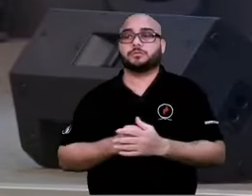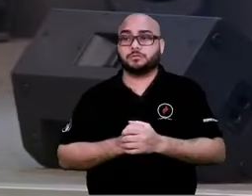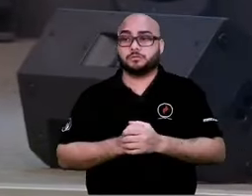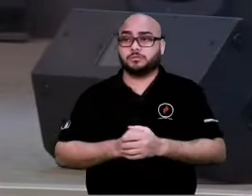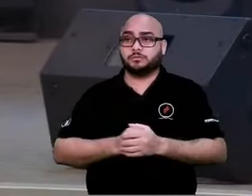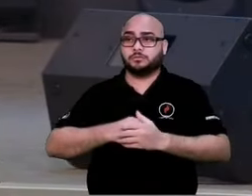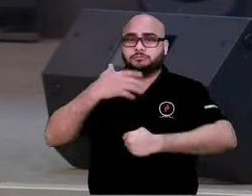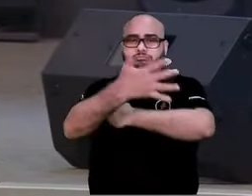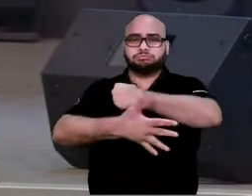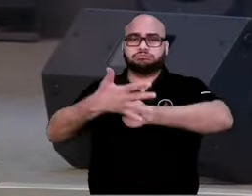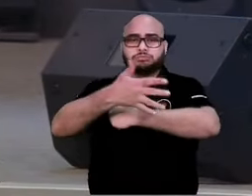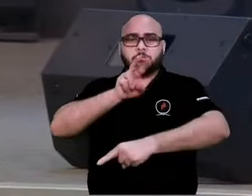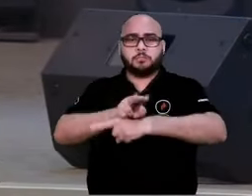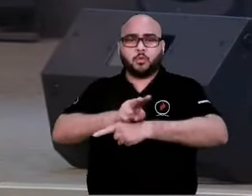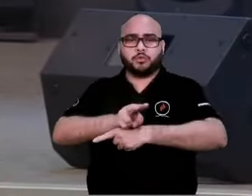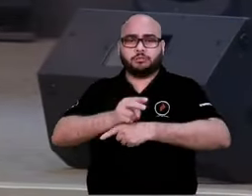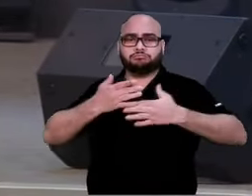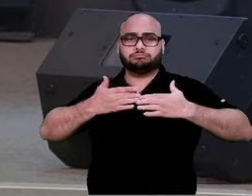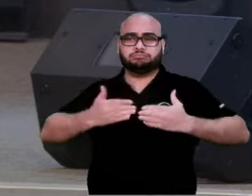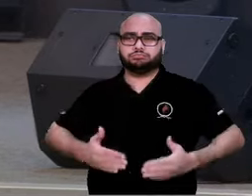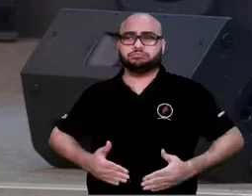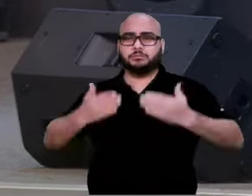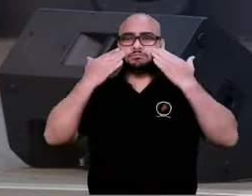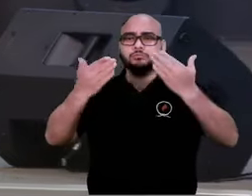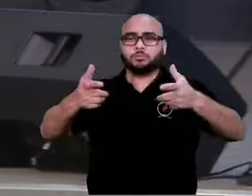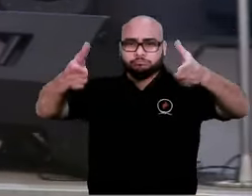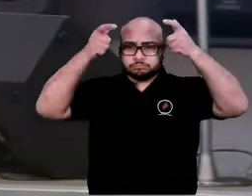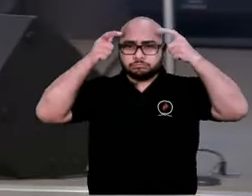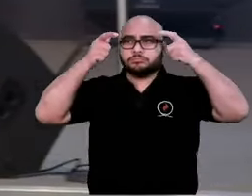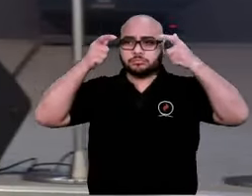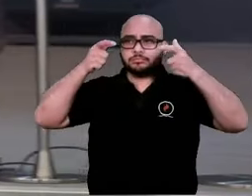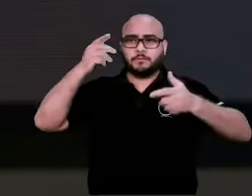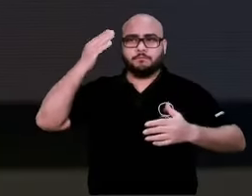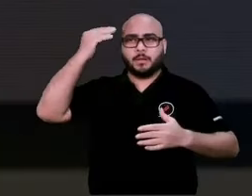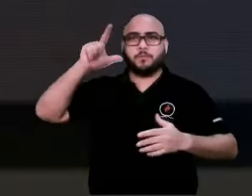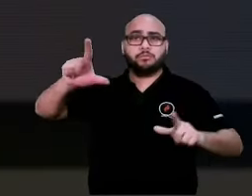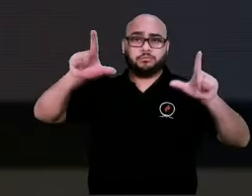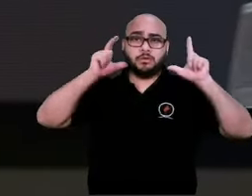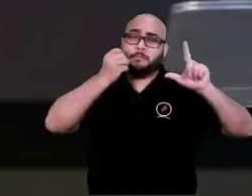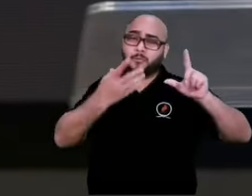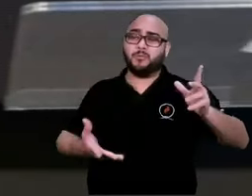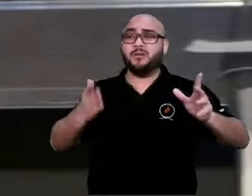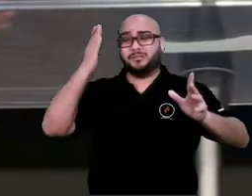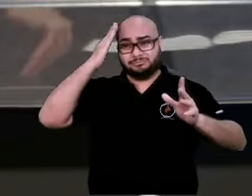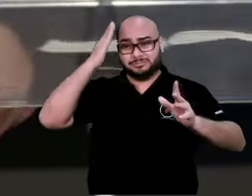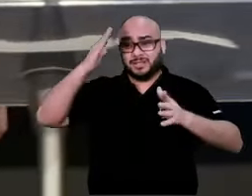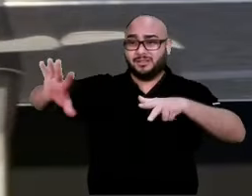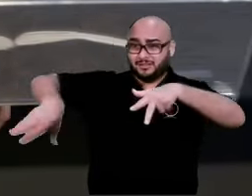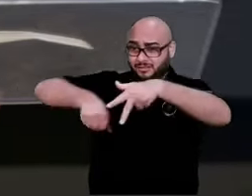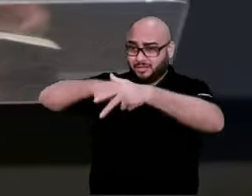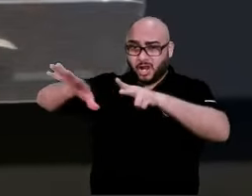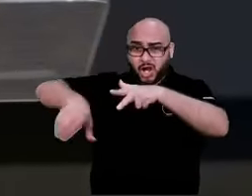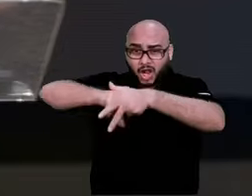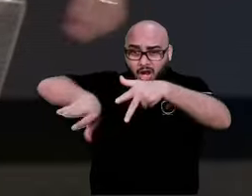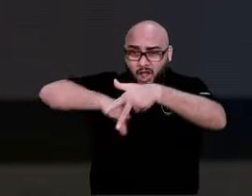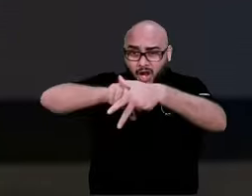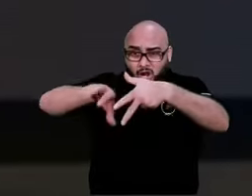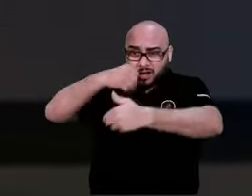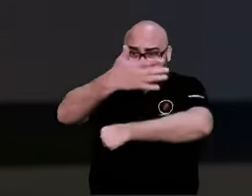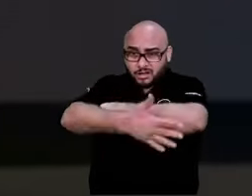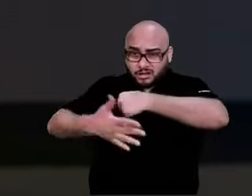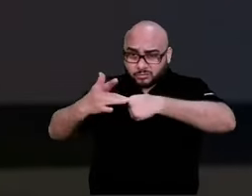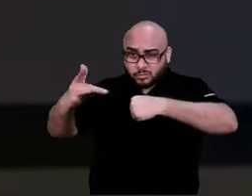daquele trono, daquele rei. Como Robão já não tem mais os escudos de ouro, ele constrói agora no lugar deles escudos